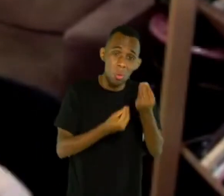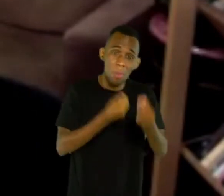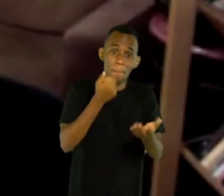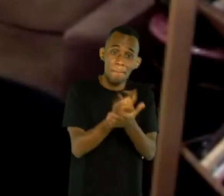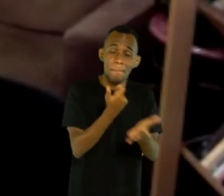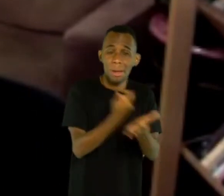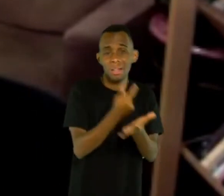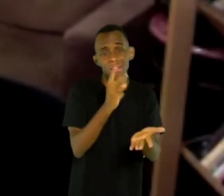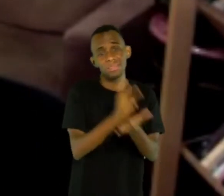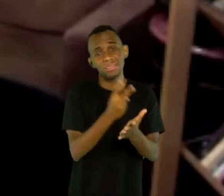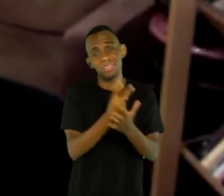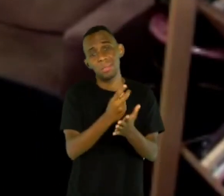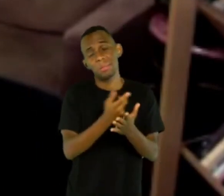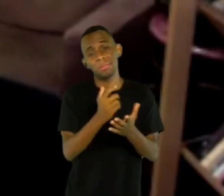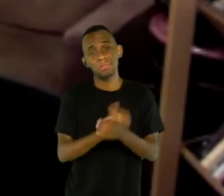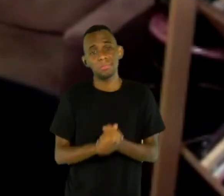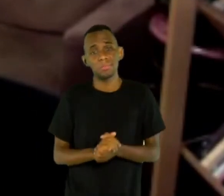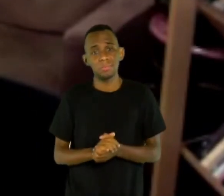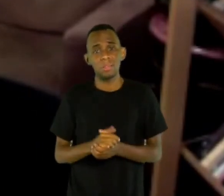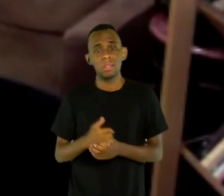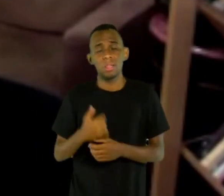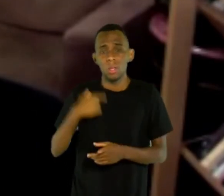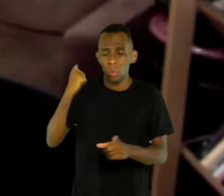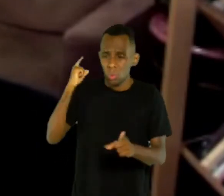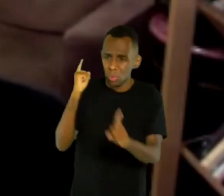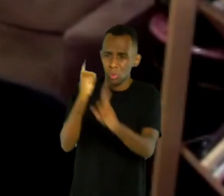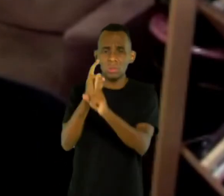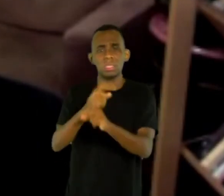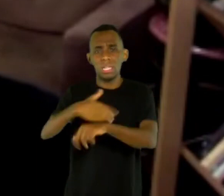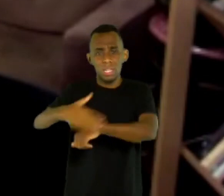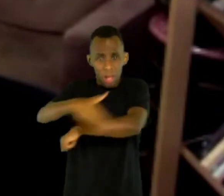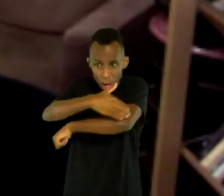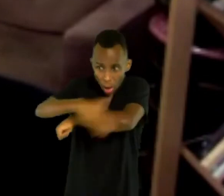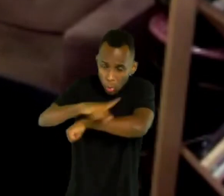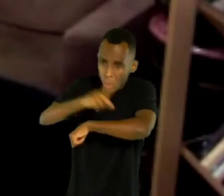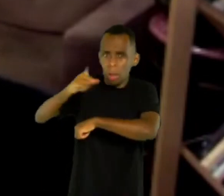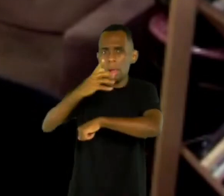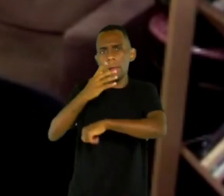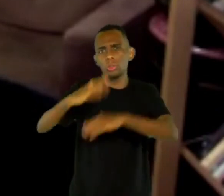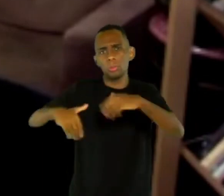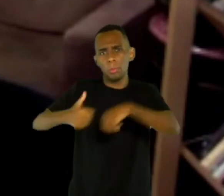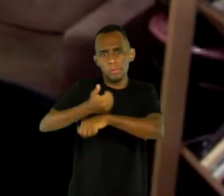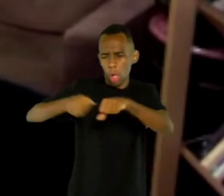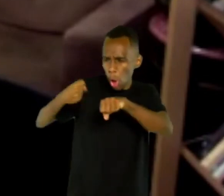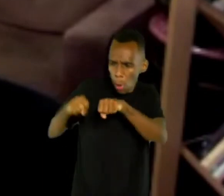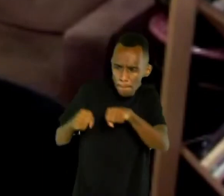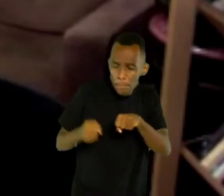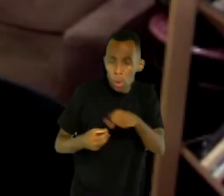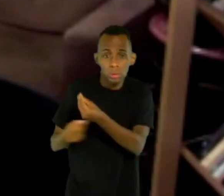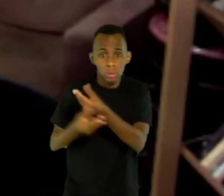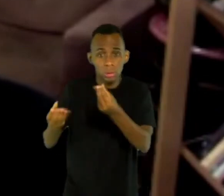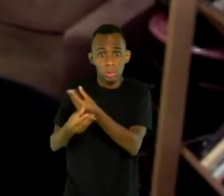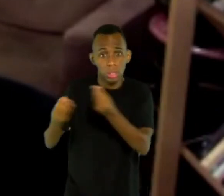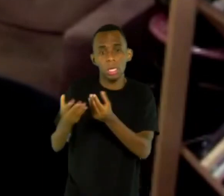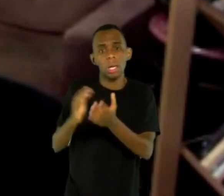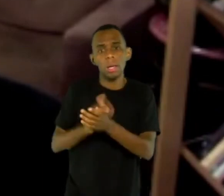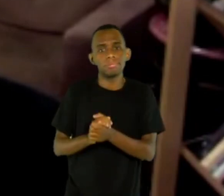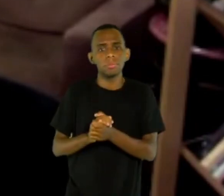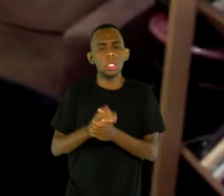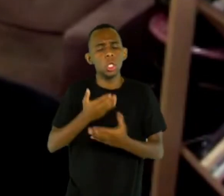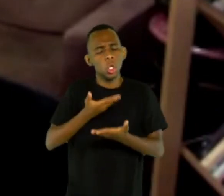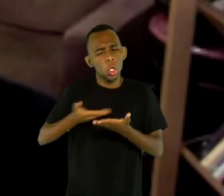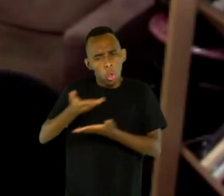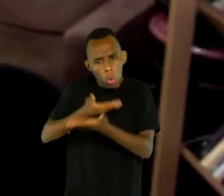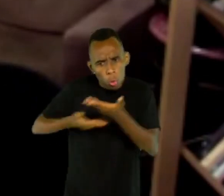Rio, menino motoboy, ou então aqueles boys de escritório, né, no elevador descendo comigo do trabalho,